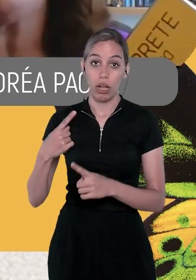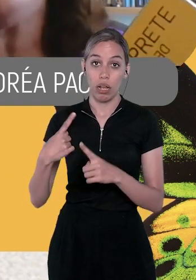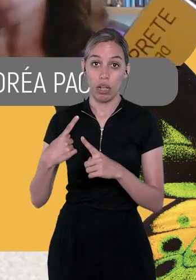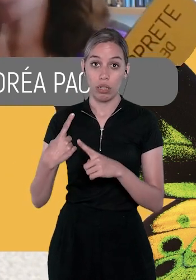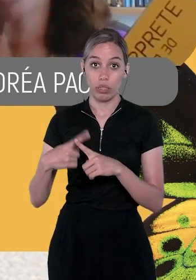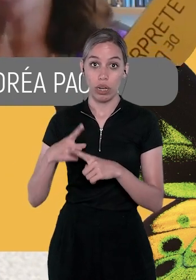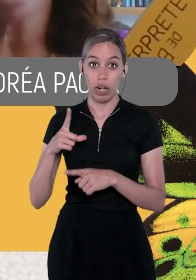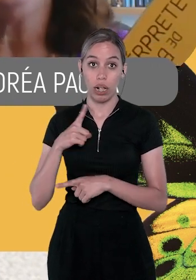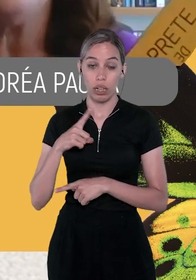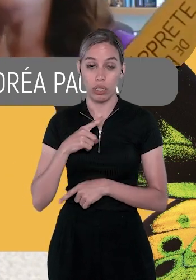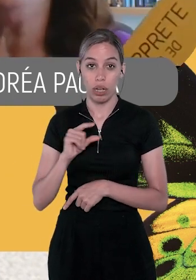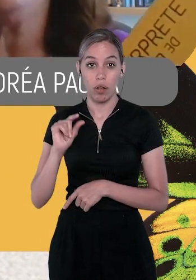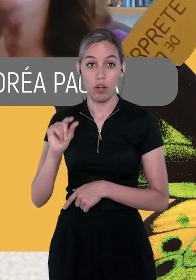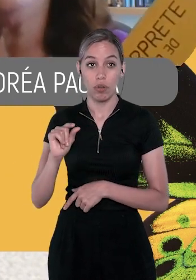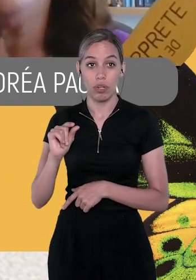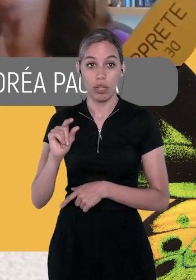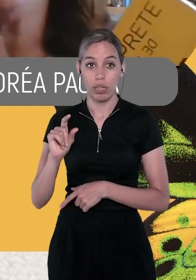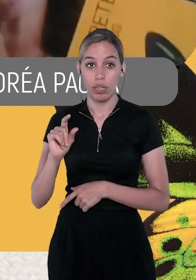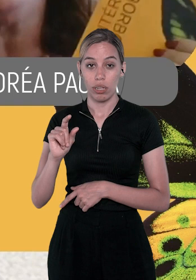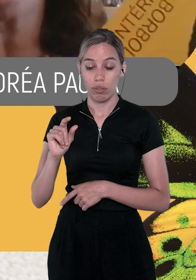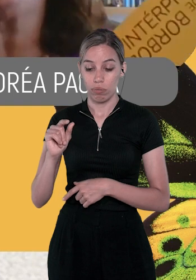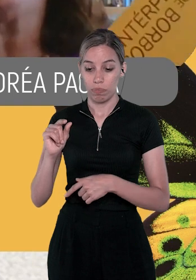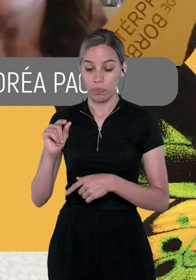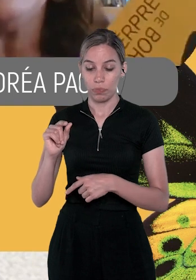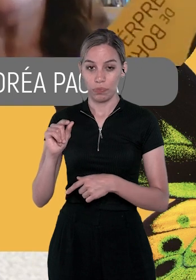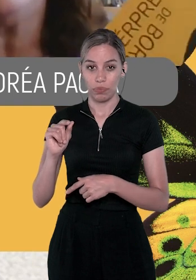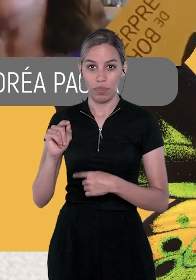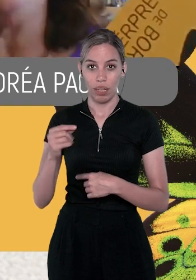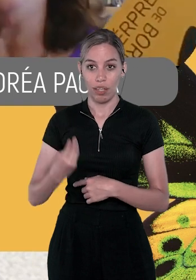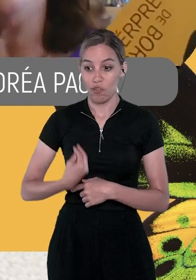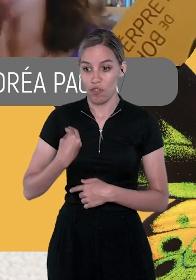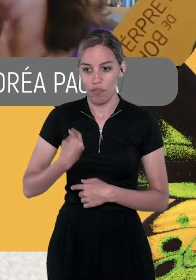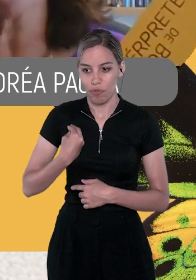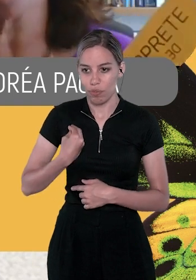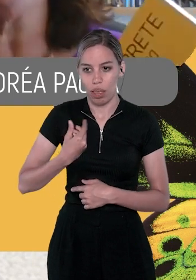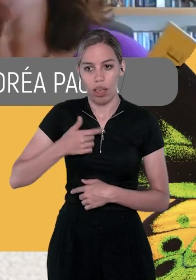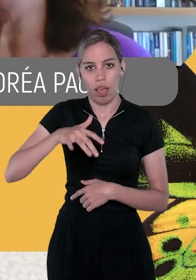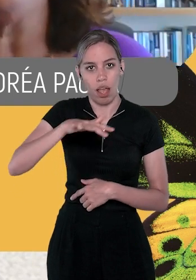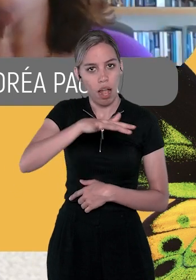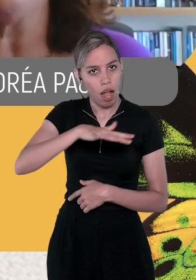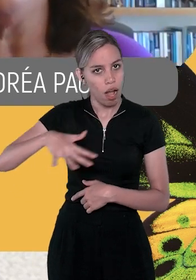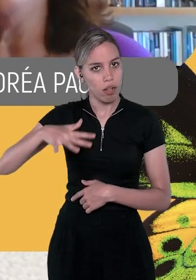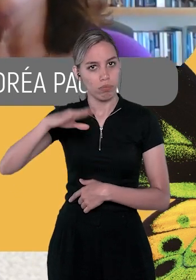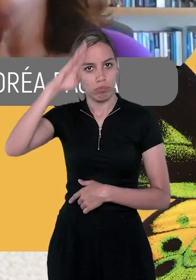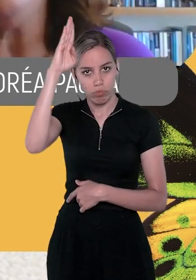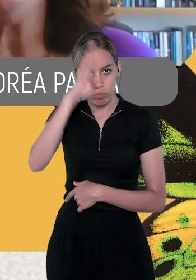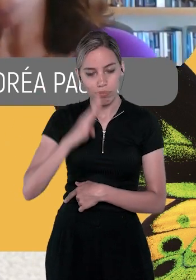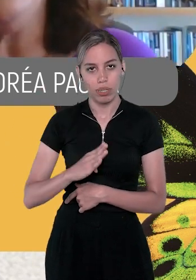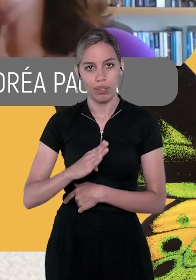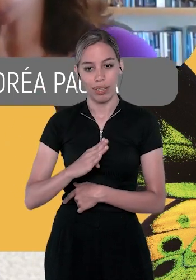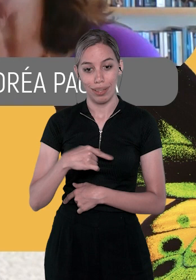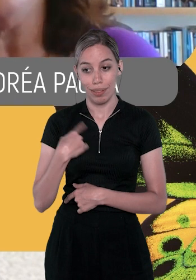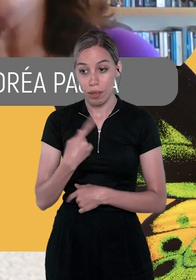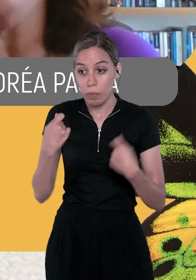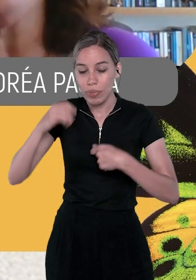se inserir na contemporaneidade. Nós vivemos nesse Brasil, e é esse Brasil que a gente precisa entender